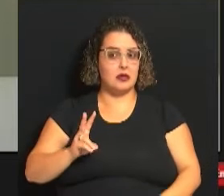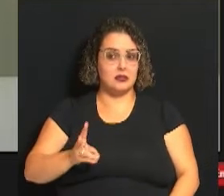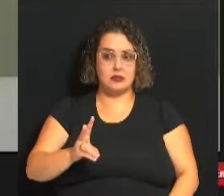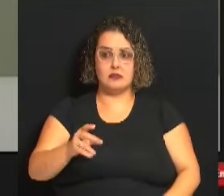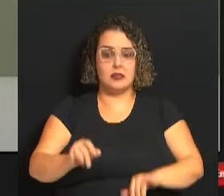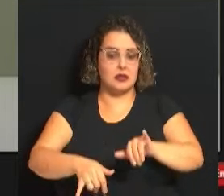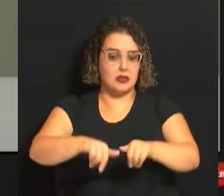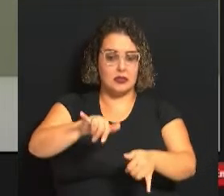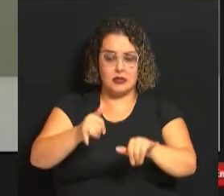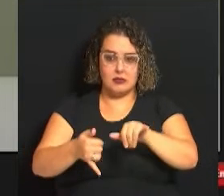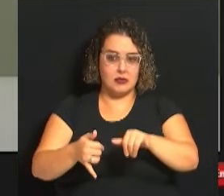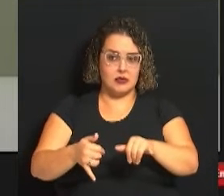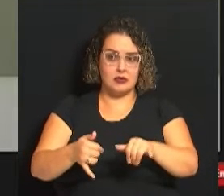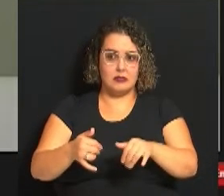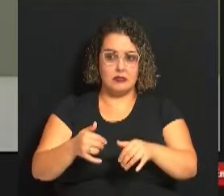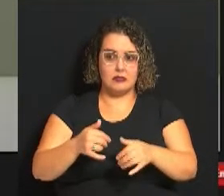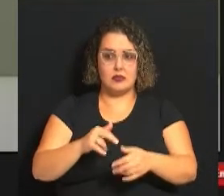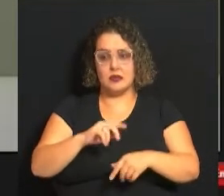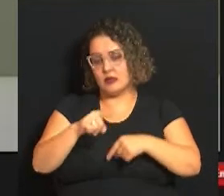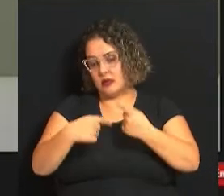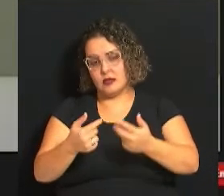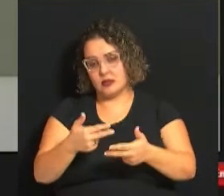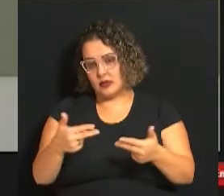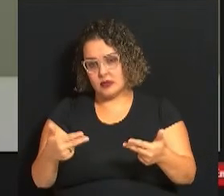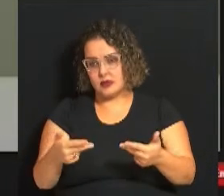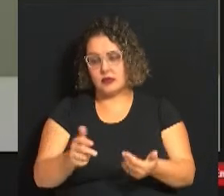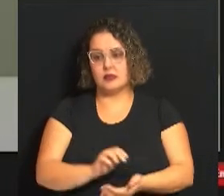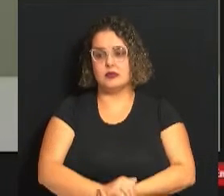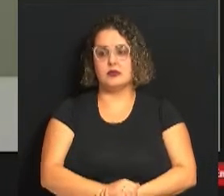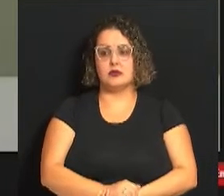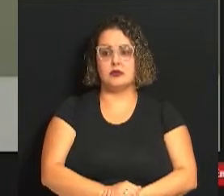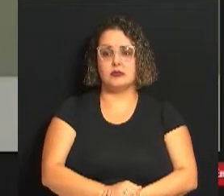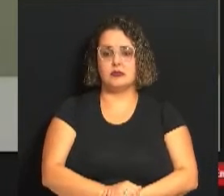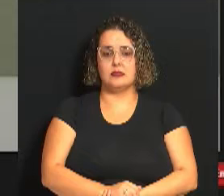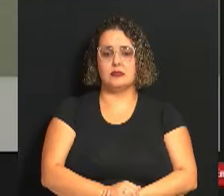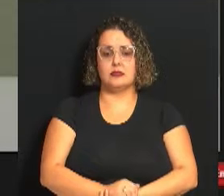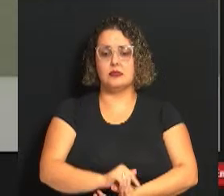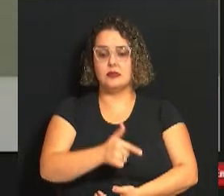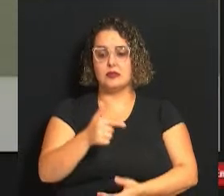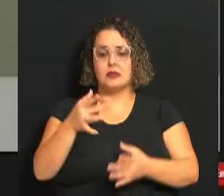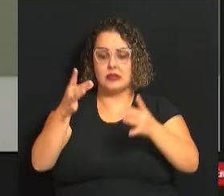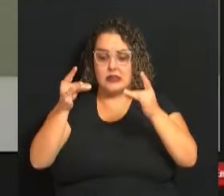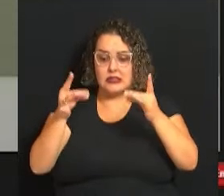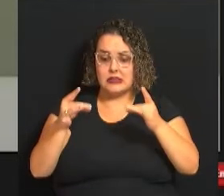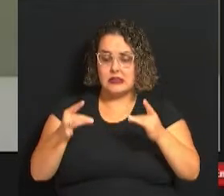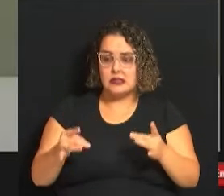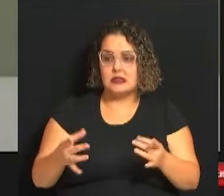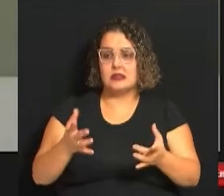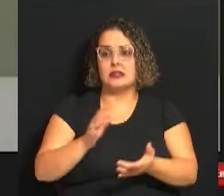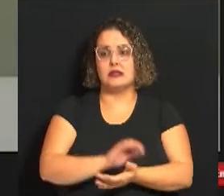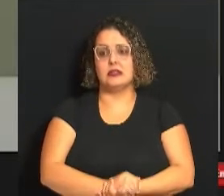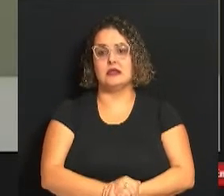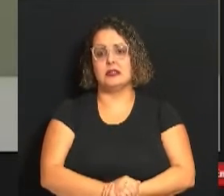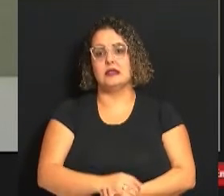etc. Porém, é muito indefinido os fatores de risco.